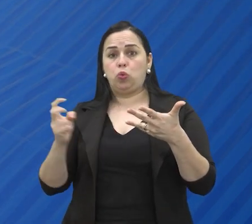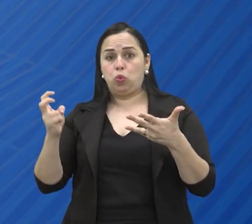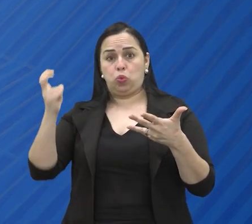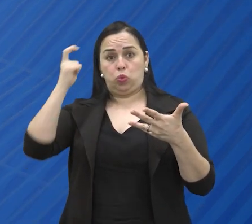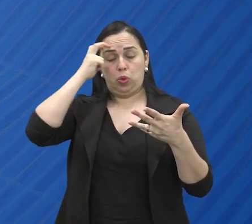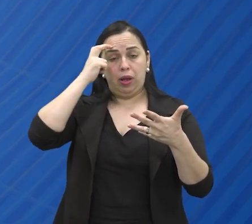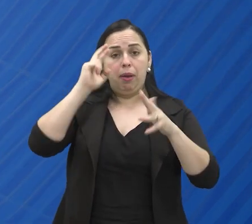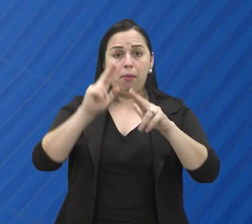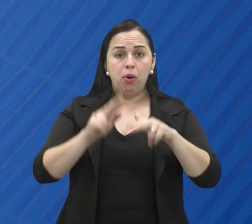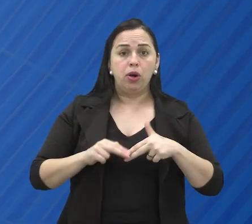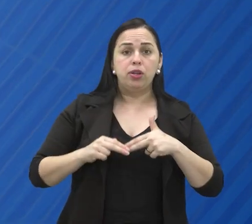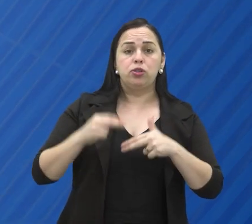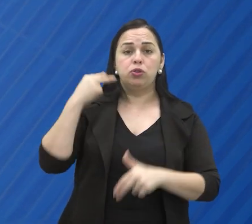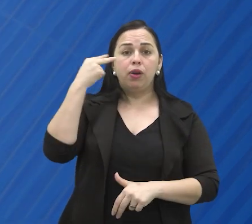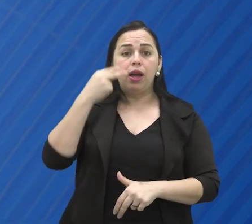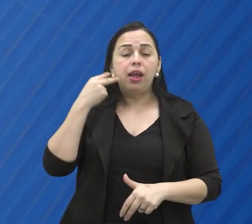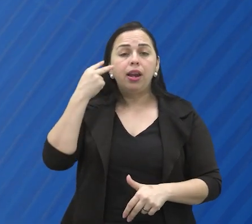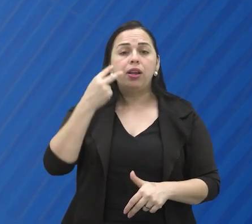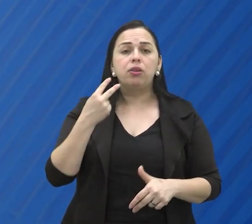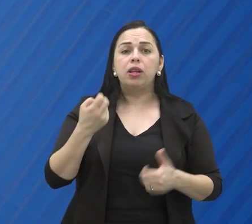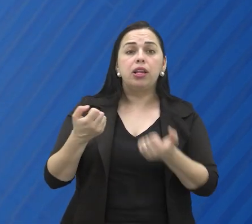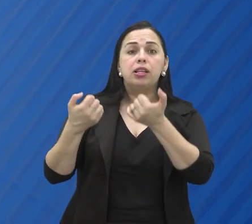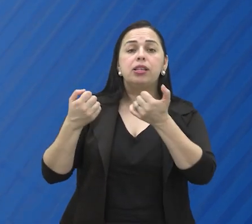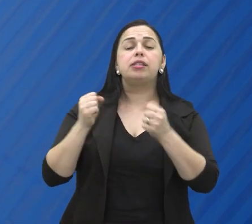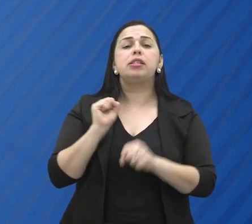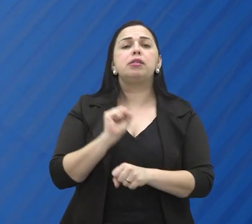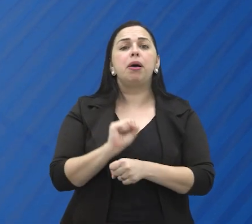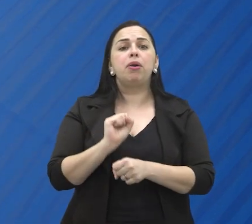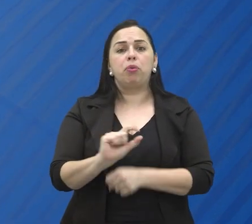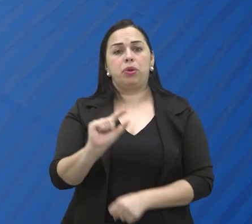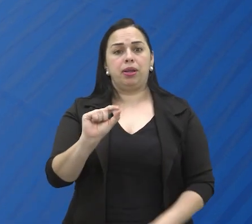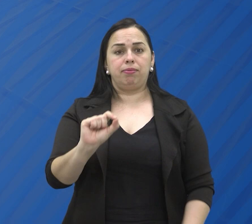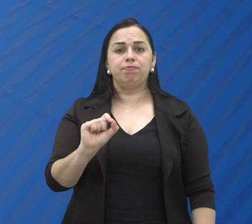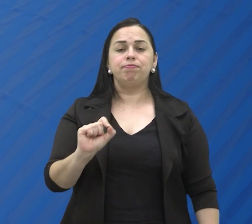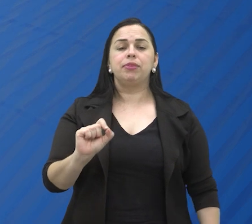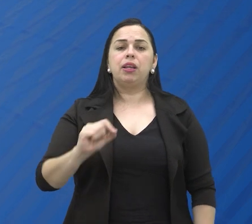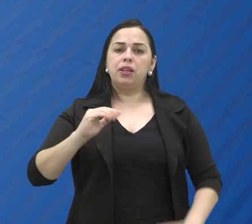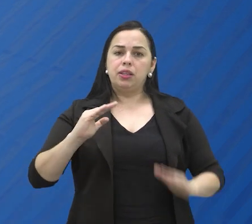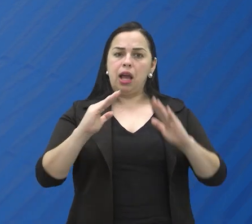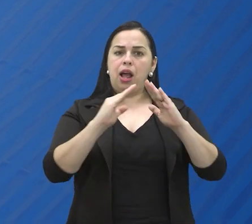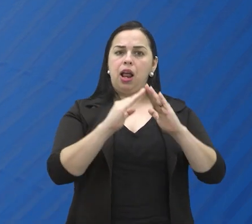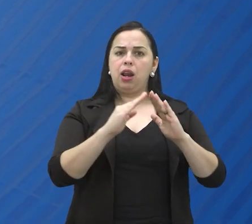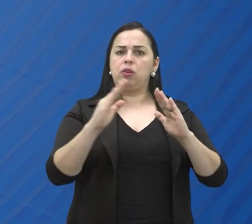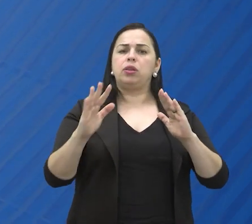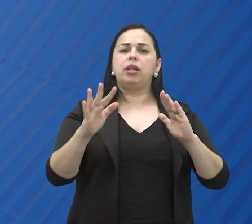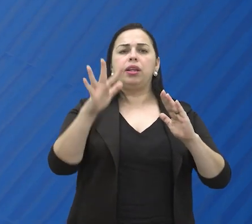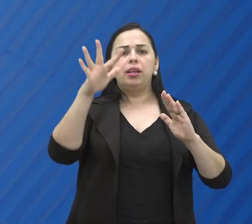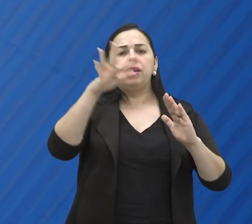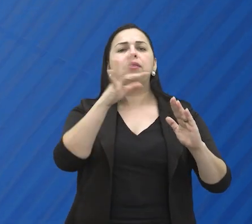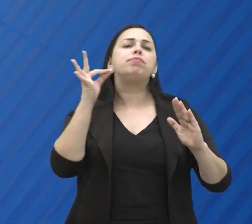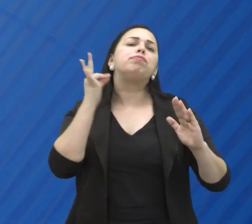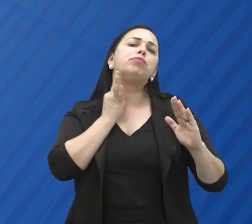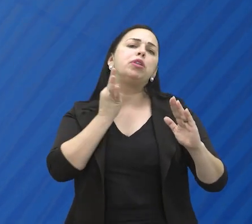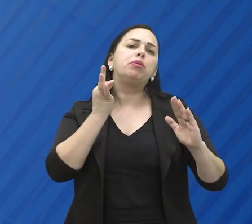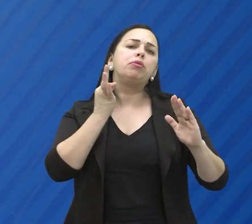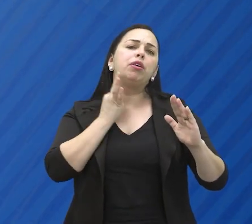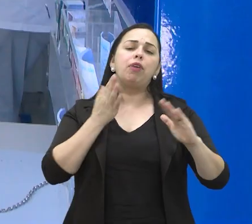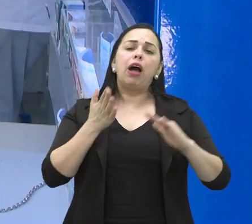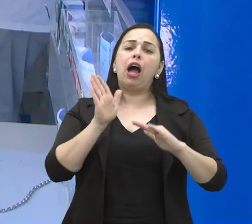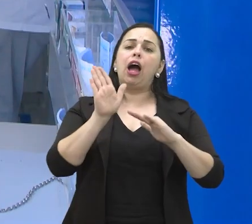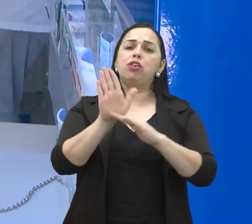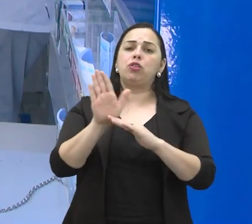para assistência social e os 20% restantes divididos igualmente entre esporte e